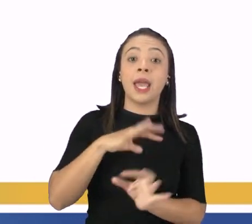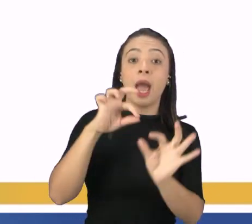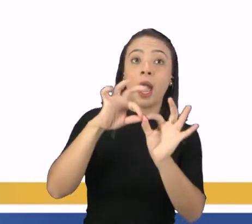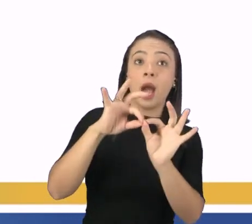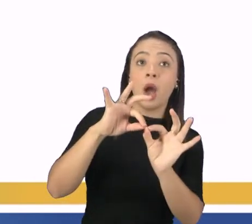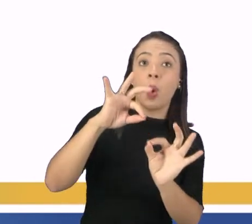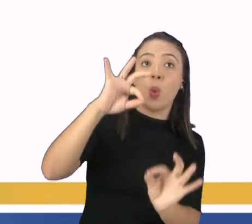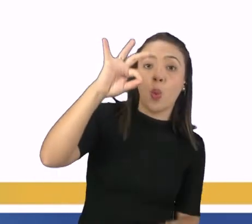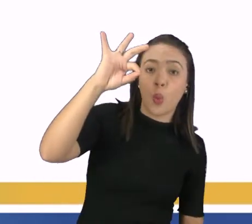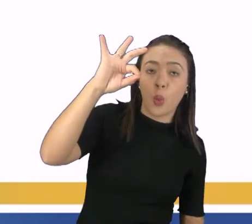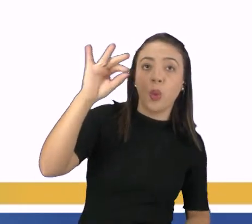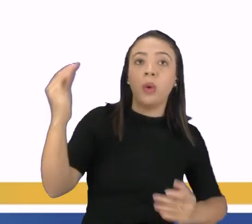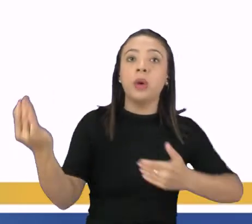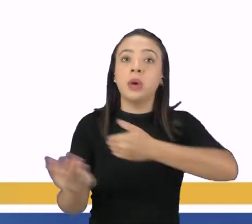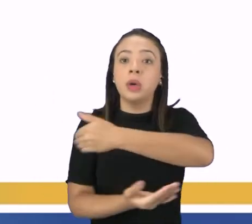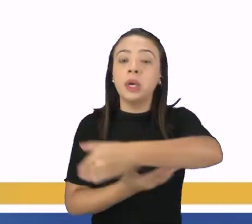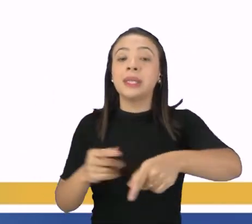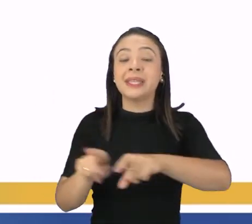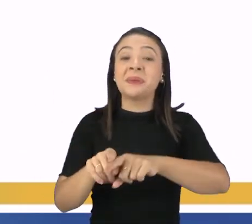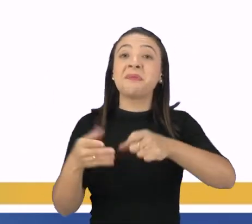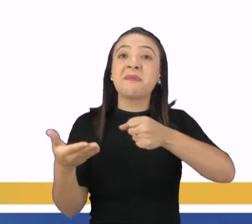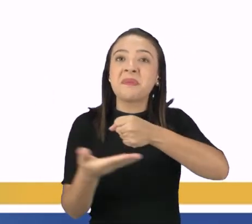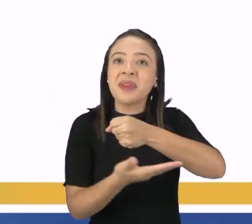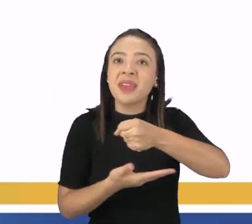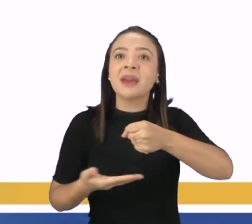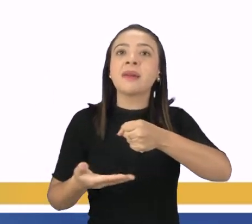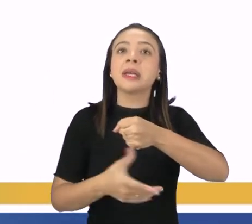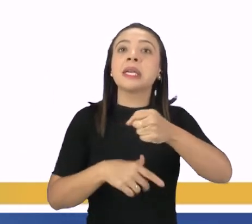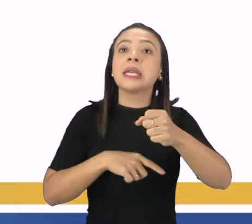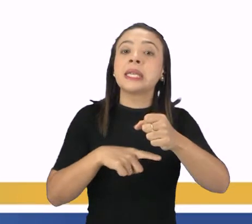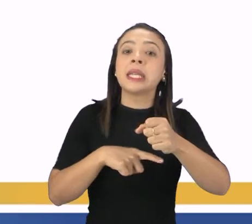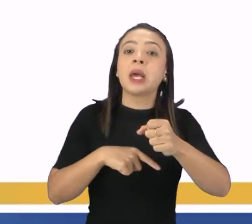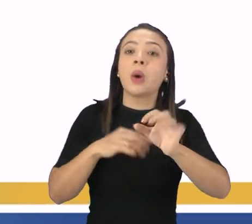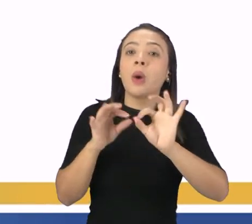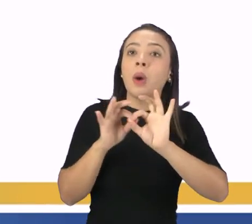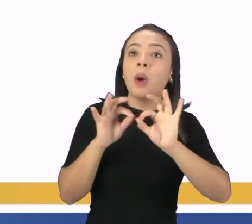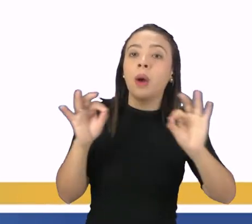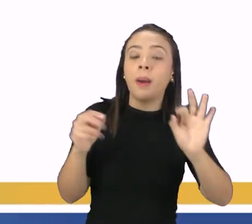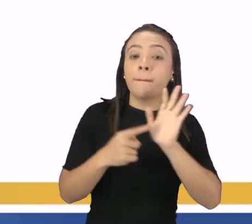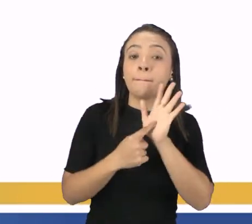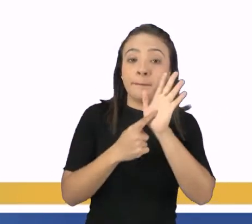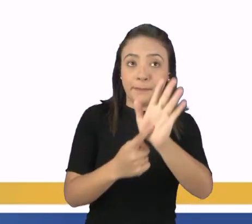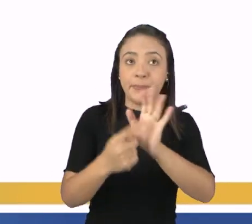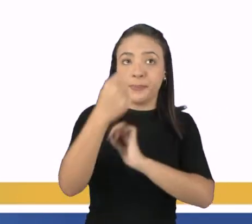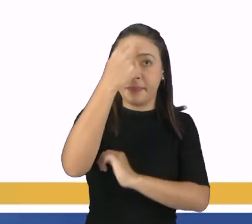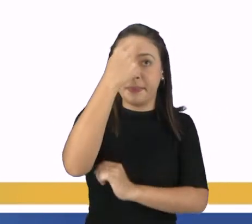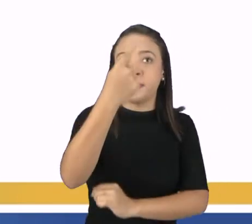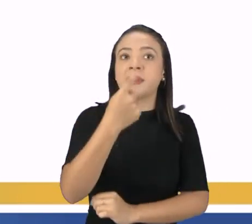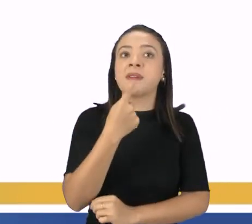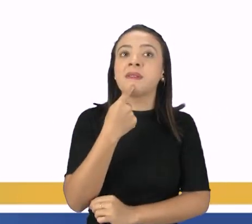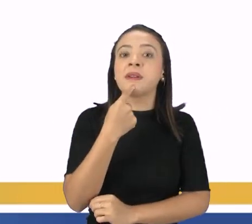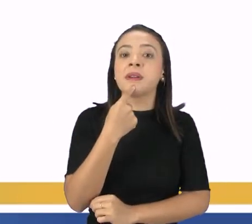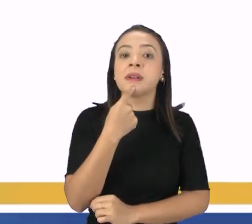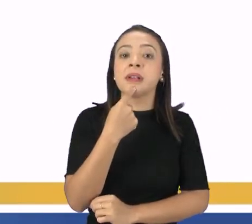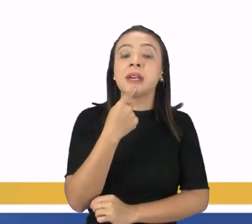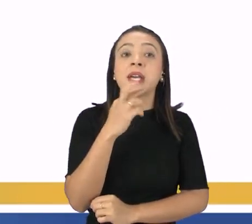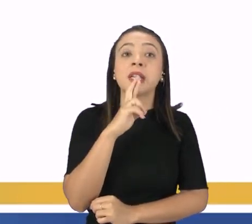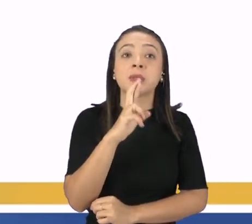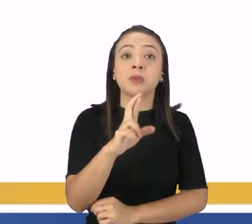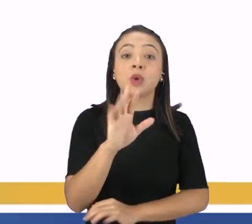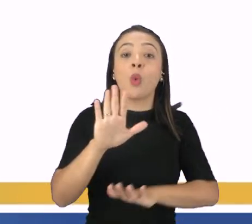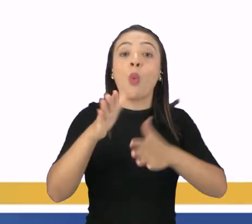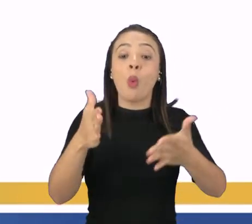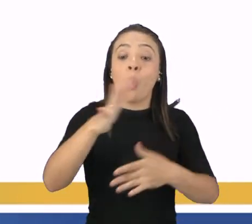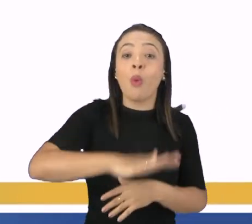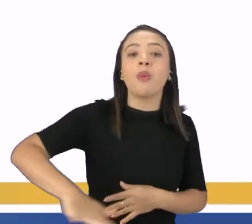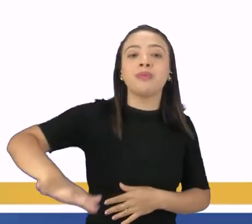em relação a uma das bases, com medidas de acordo com a figura a seguir, determine a área desse terreno. Então,